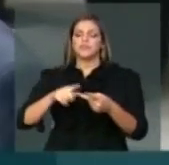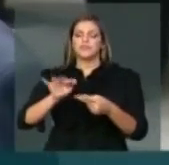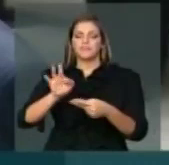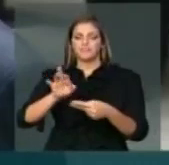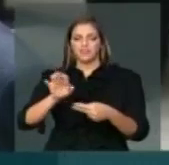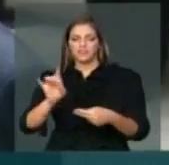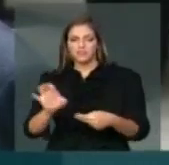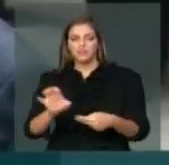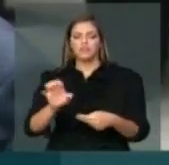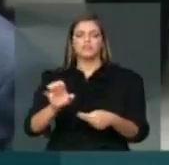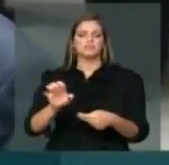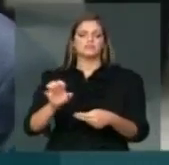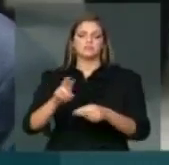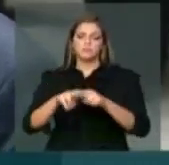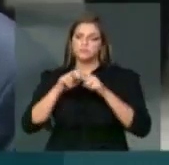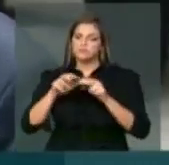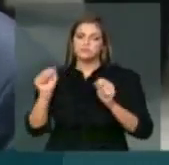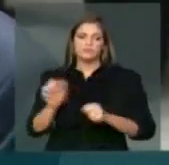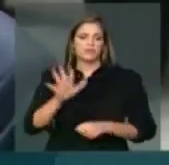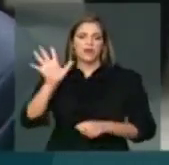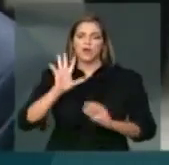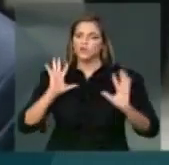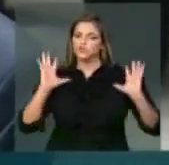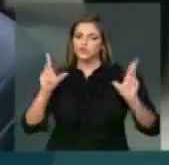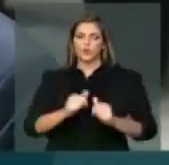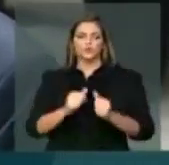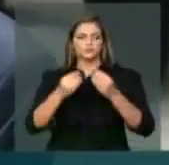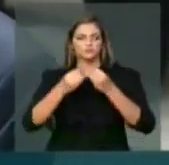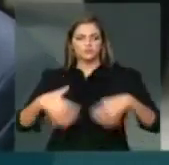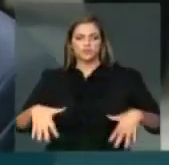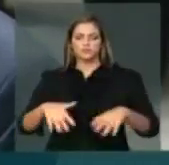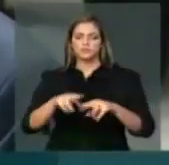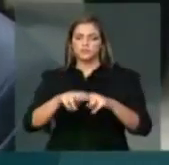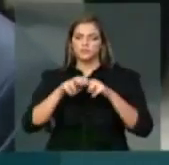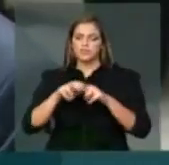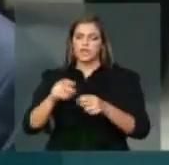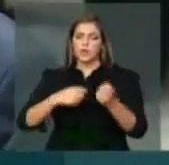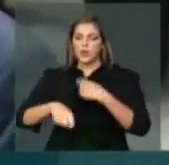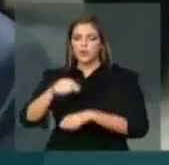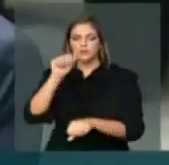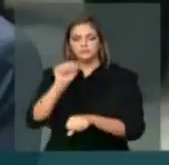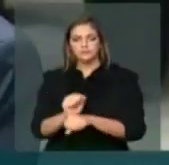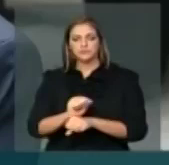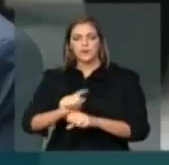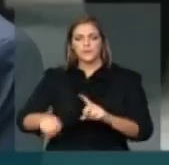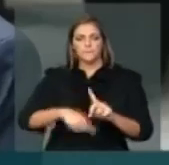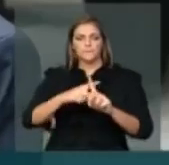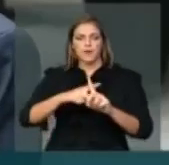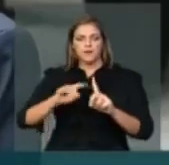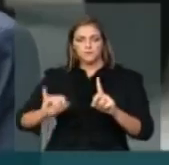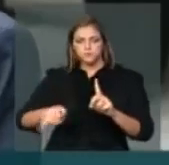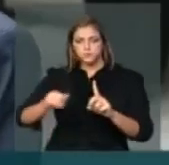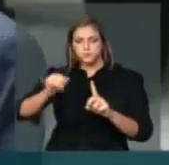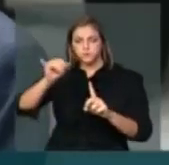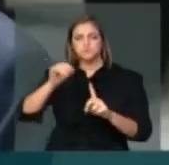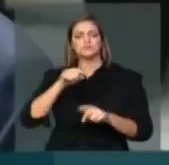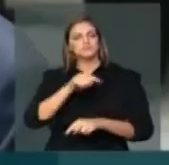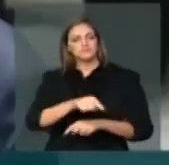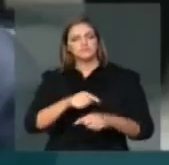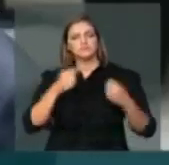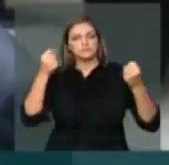nação é a estagnação da economia junto com a inflação. E a luta dos caminhoneiros é justa, nosso